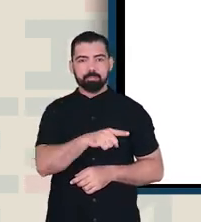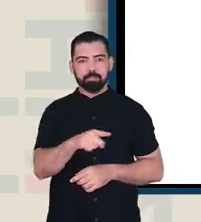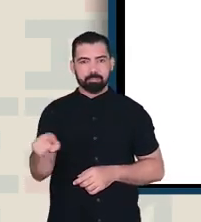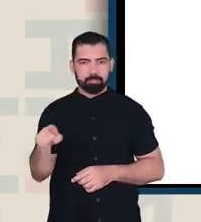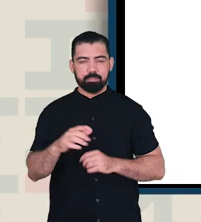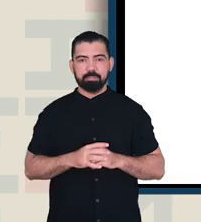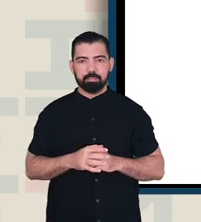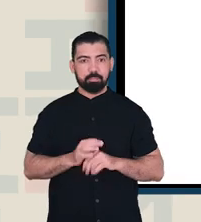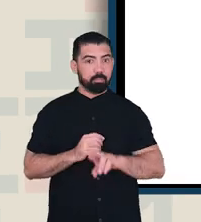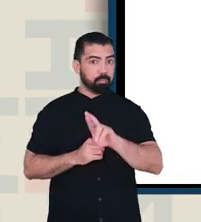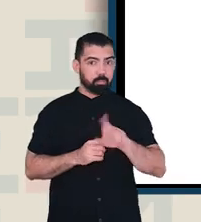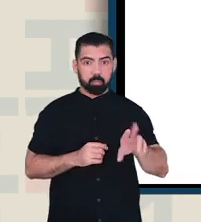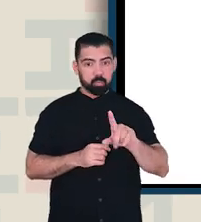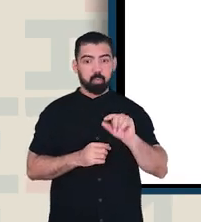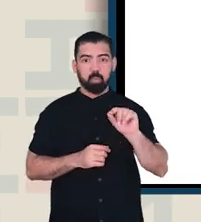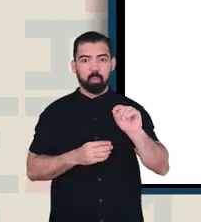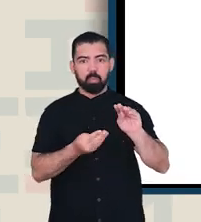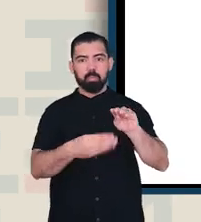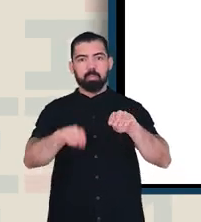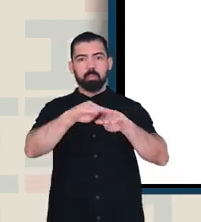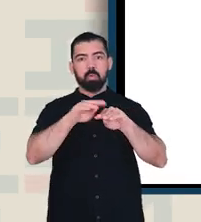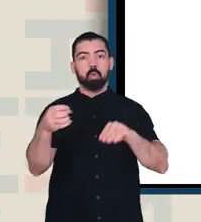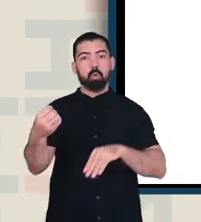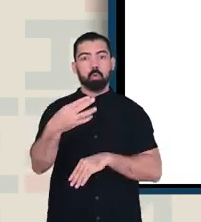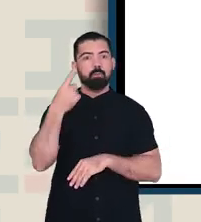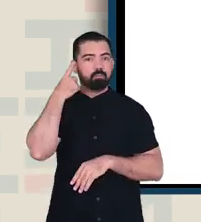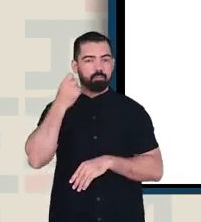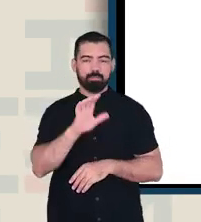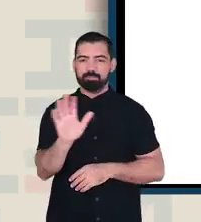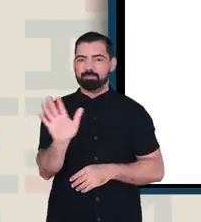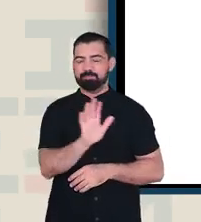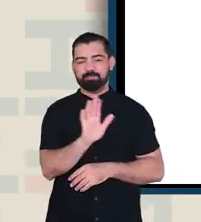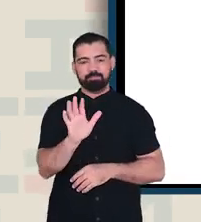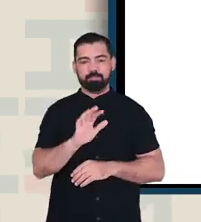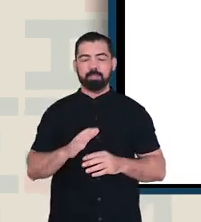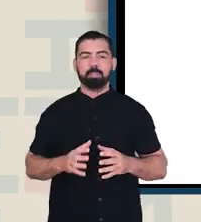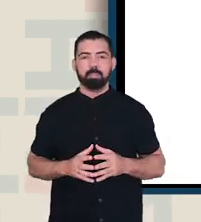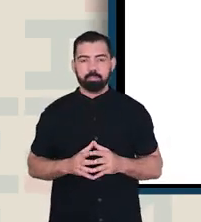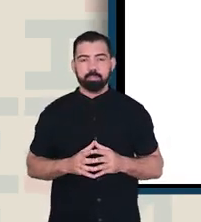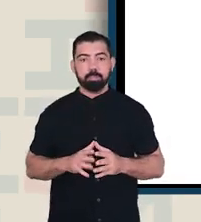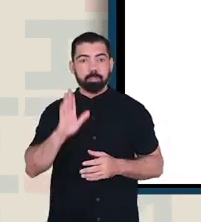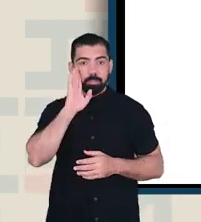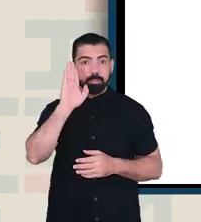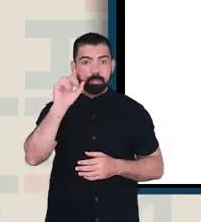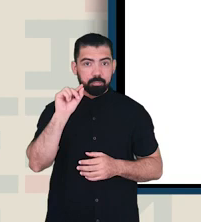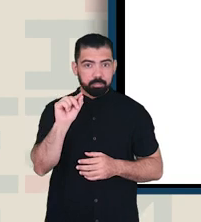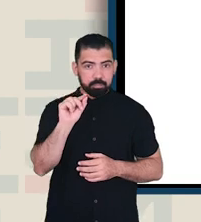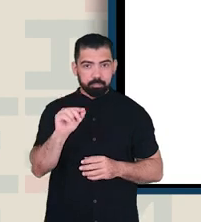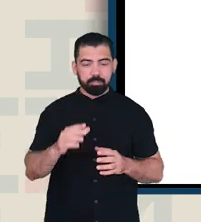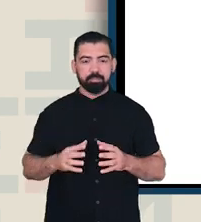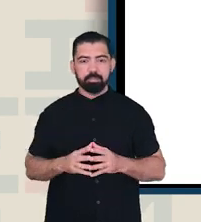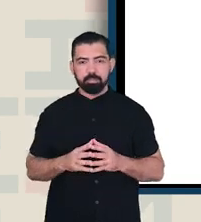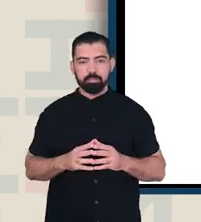e não sobrepor um novo som antes de que se termine. Principalmente